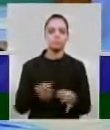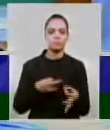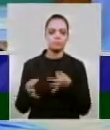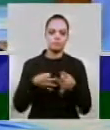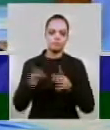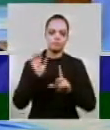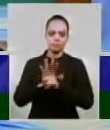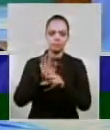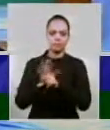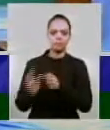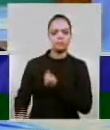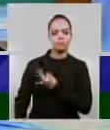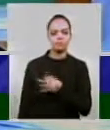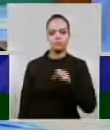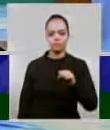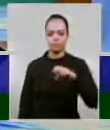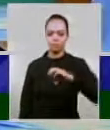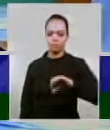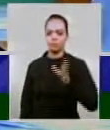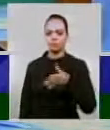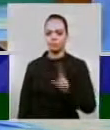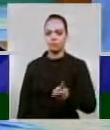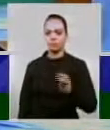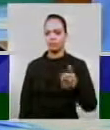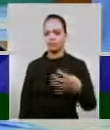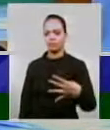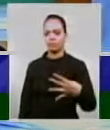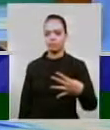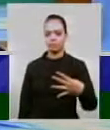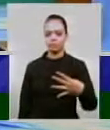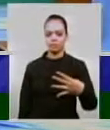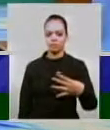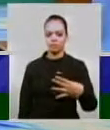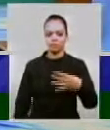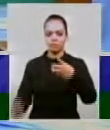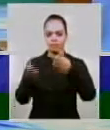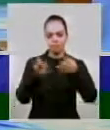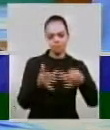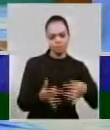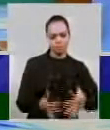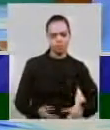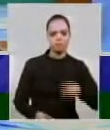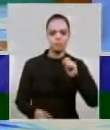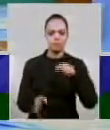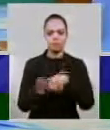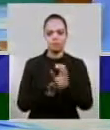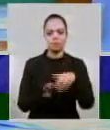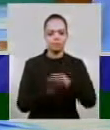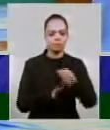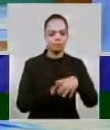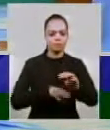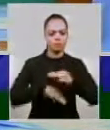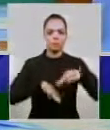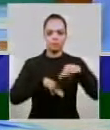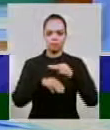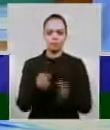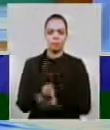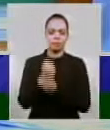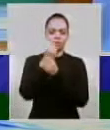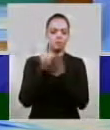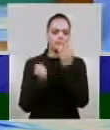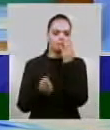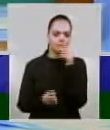Projeto de Lei número 89 de 2014, que dispõe sobre o Conselho Municipal de Segurança Alimentar